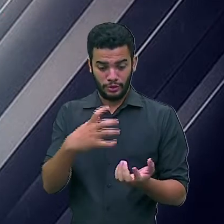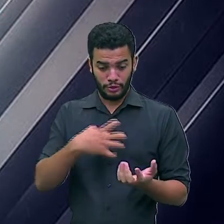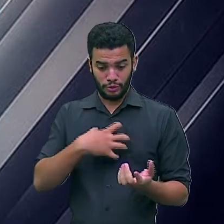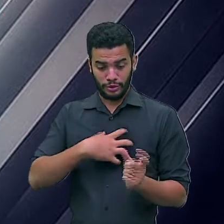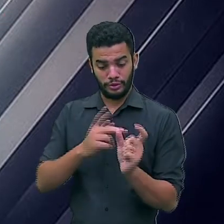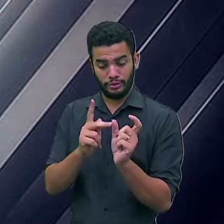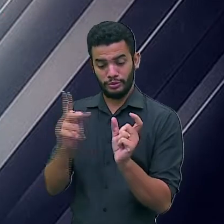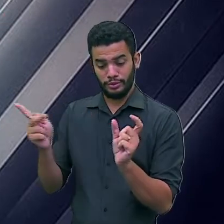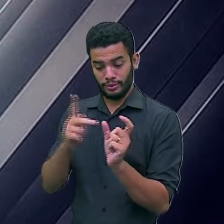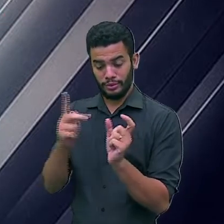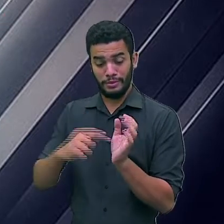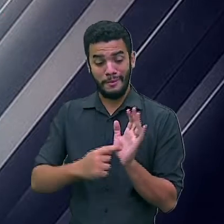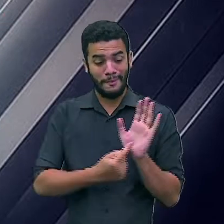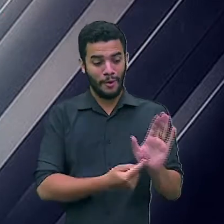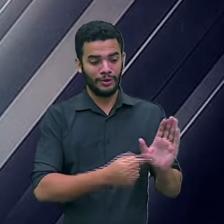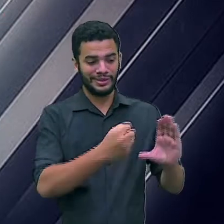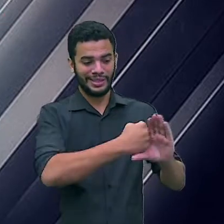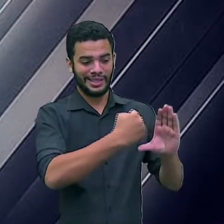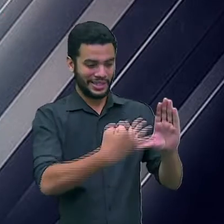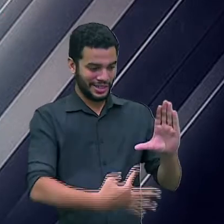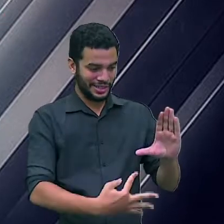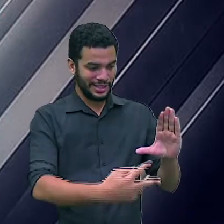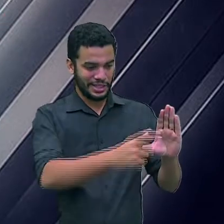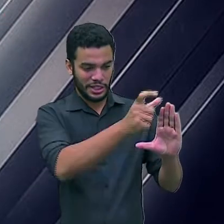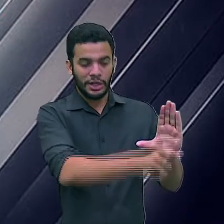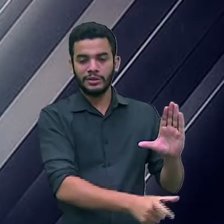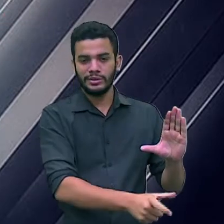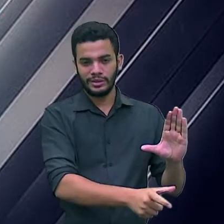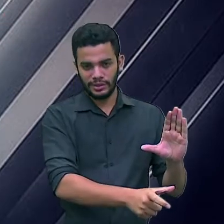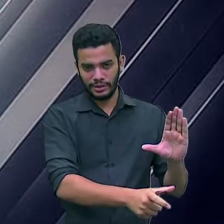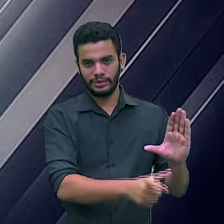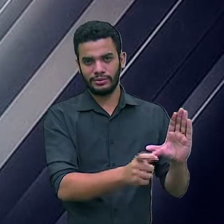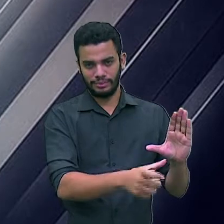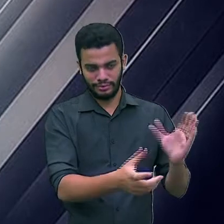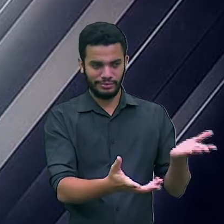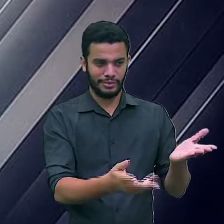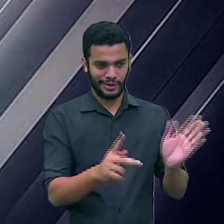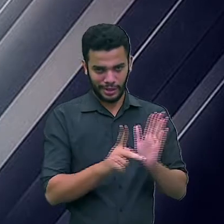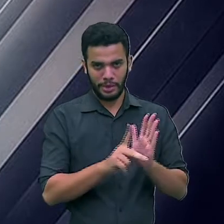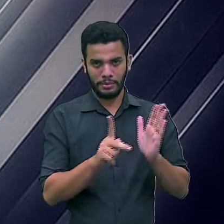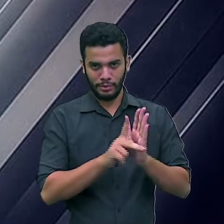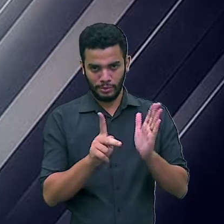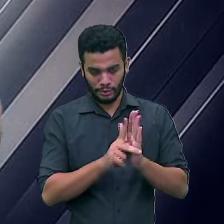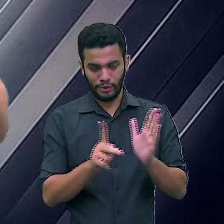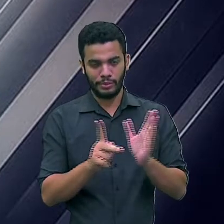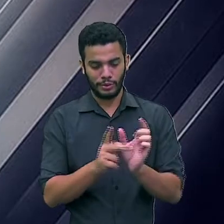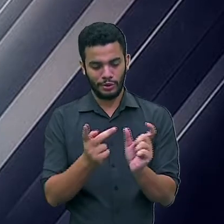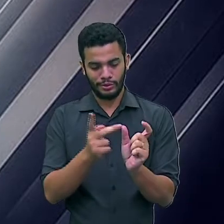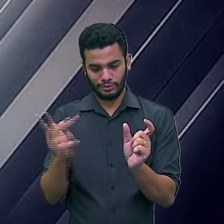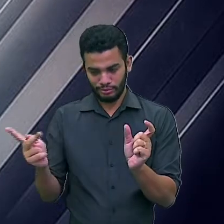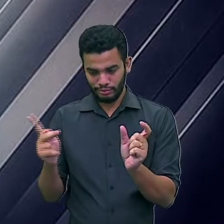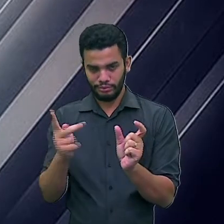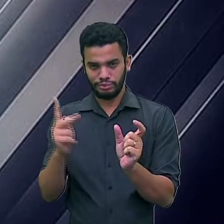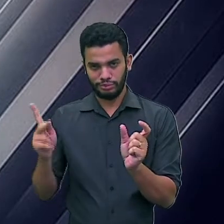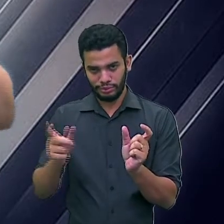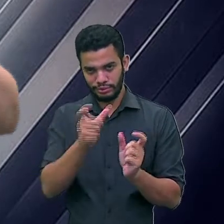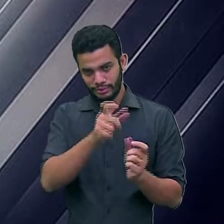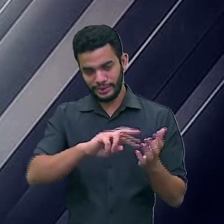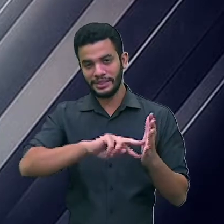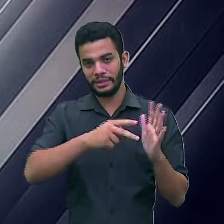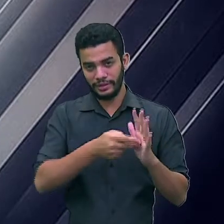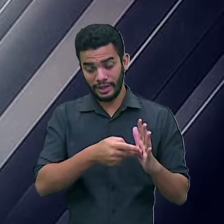dele justificar que ele é uma característica atribuída ao sujeito por meio de um verbo de ligação. No